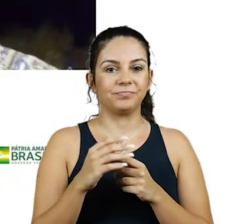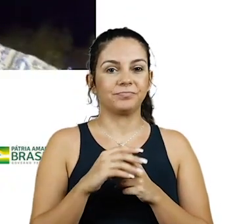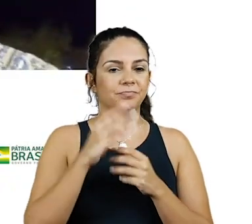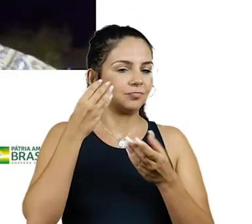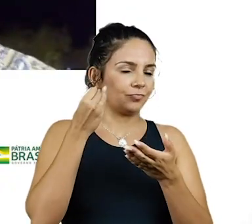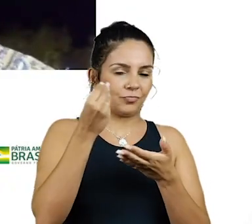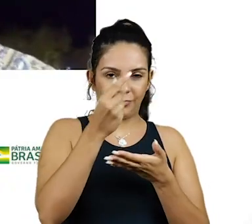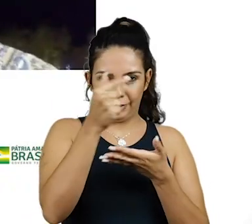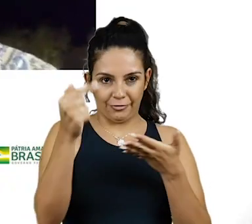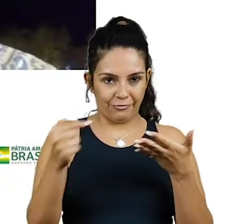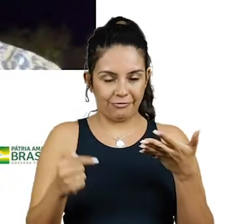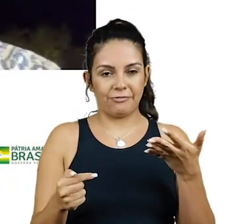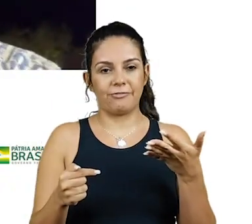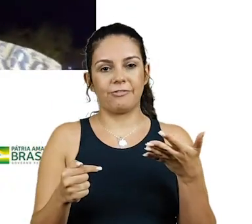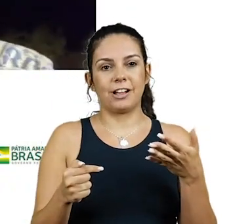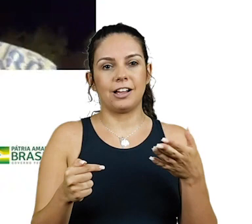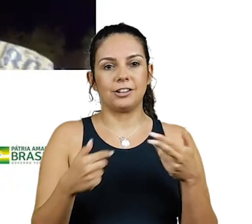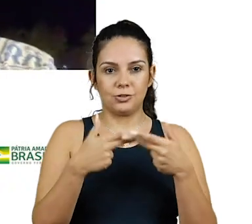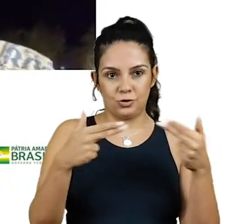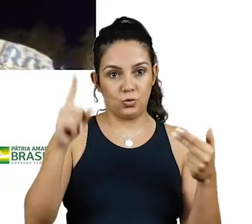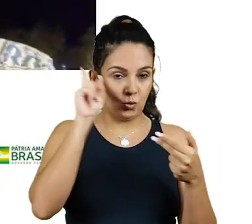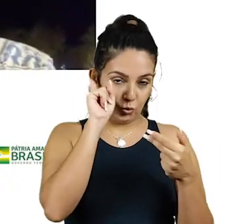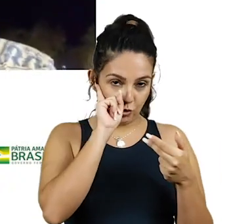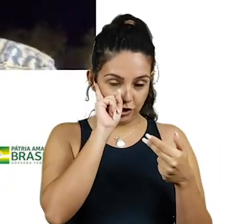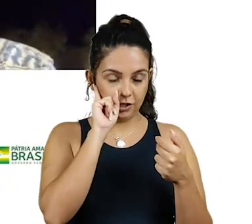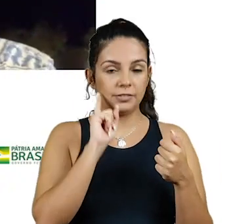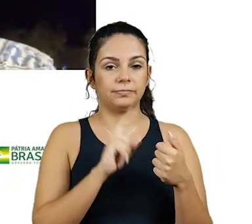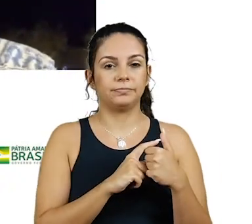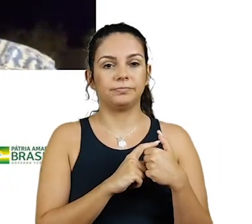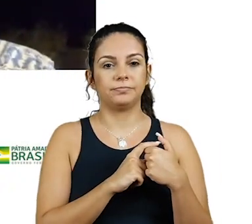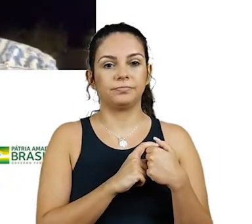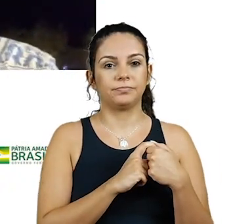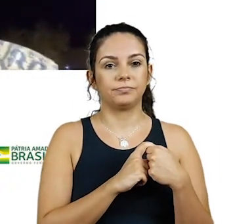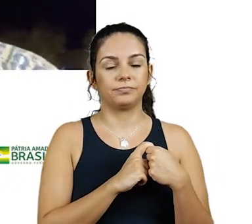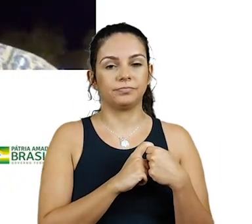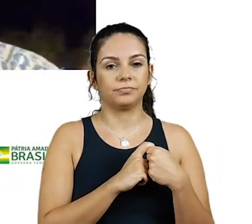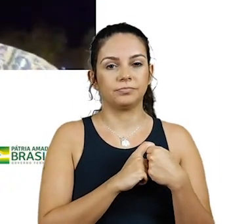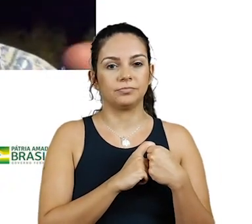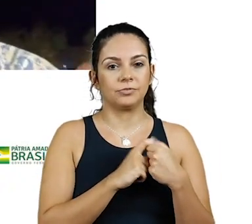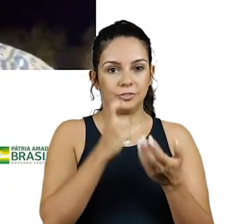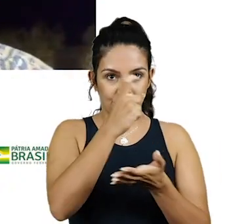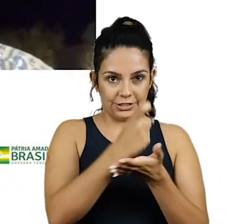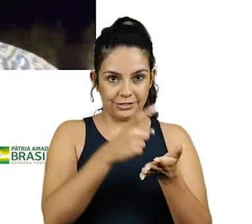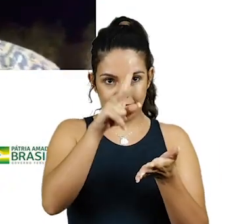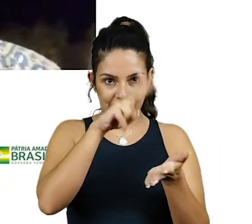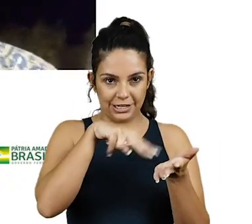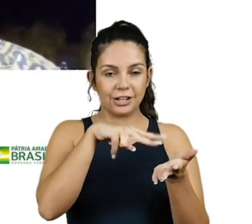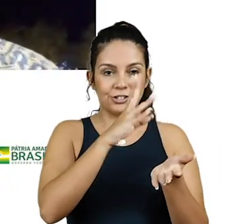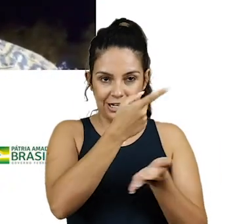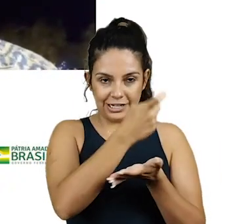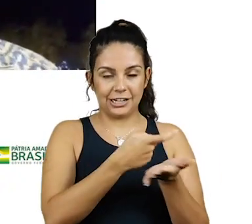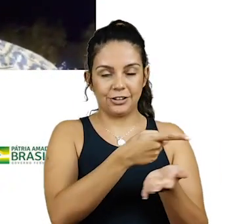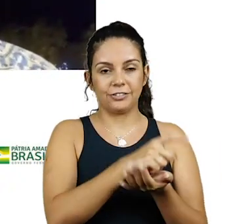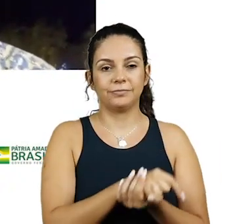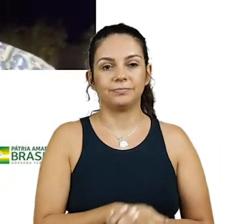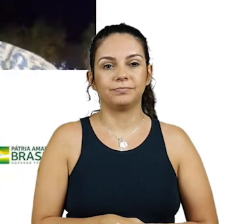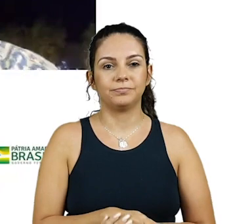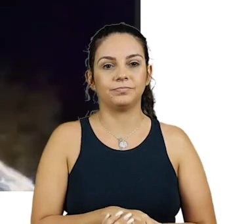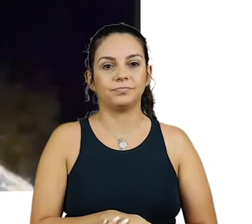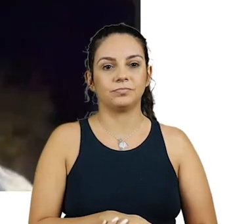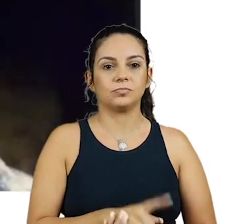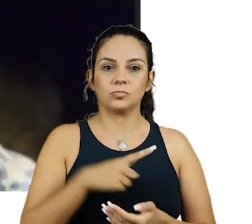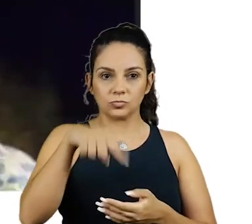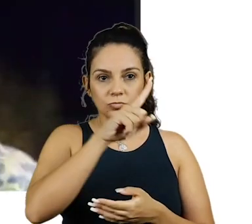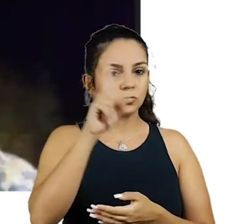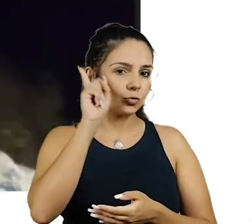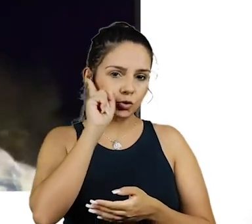de várias situações do cotidiano. E aí digo, os textos, você leu vários deles já, eles